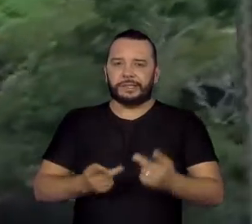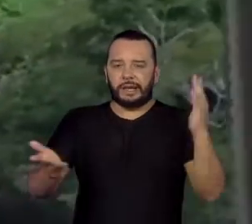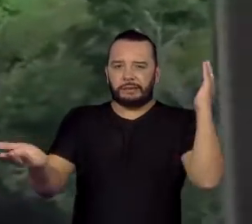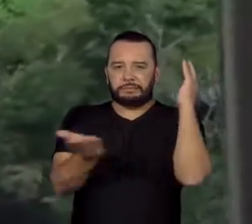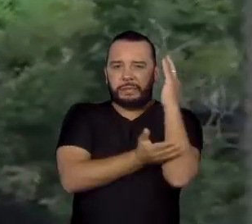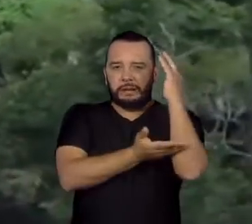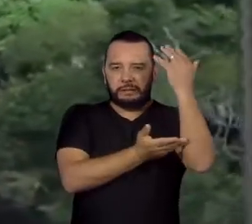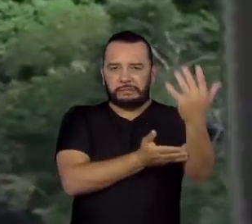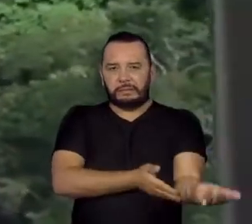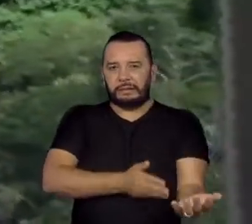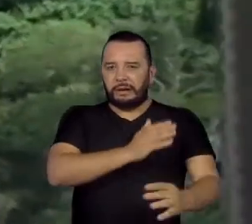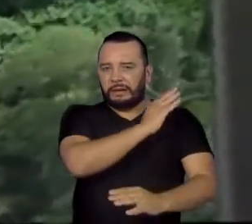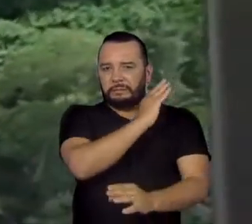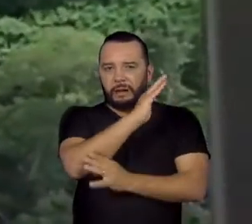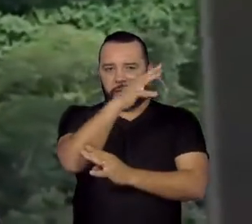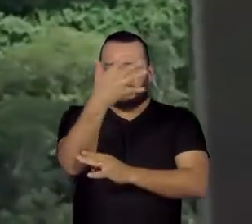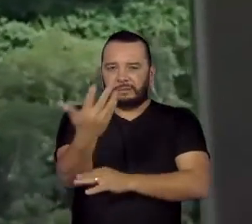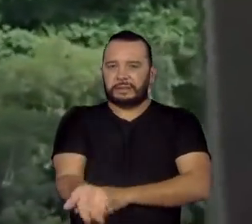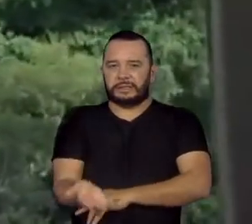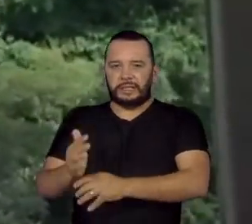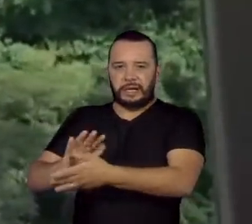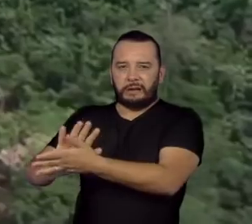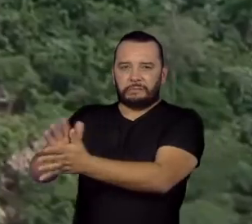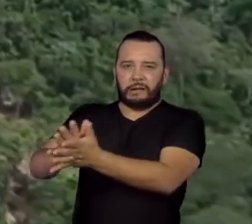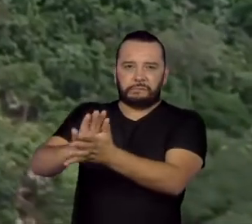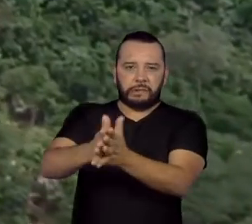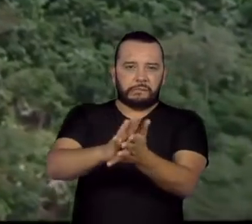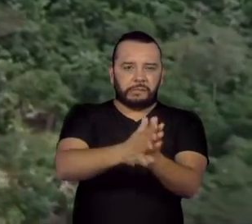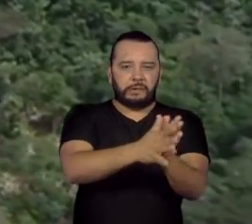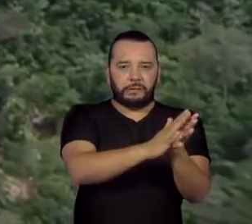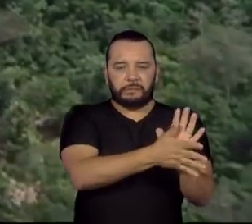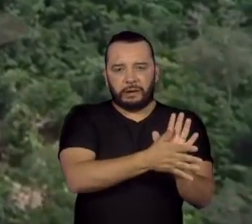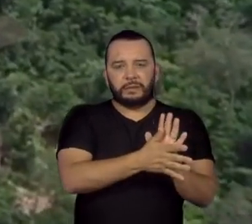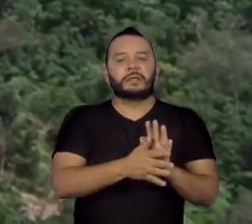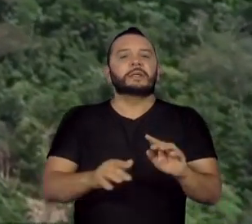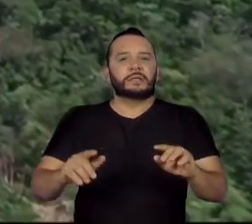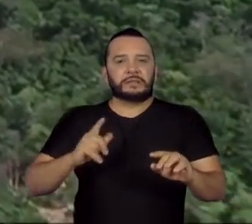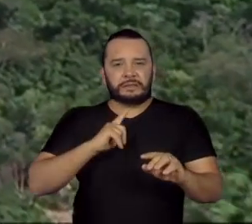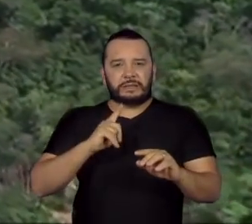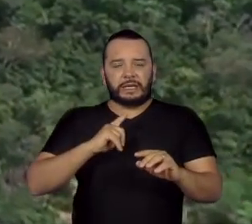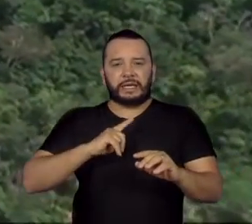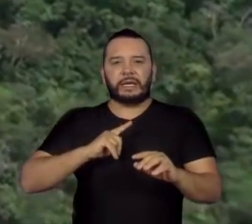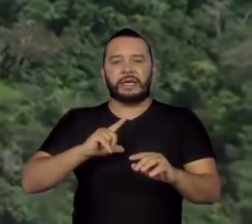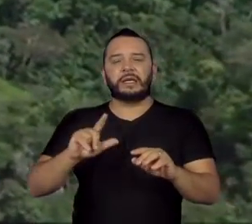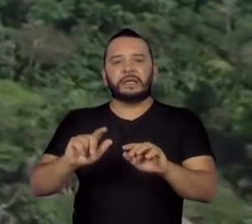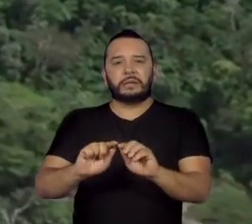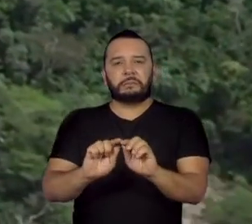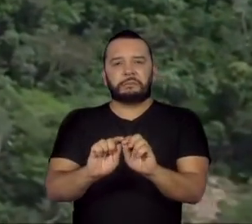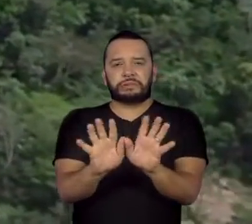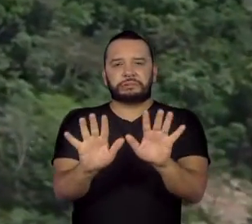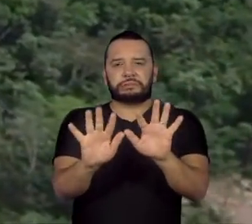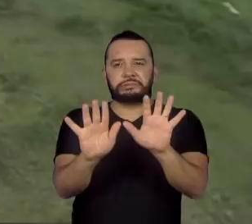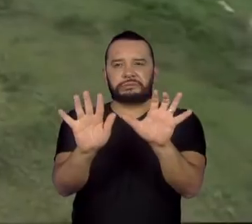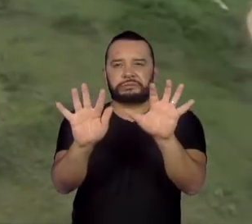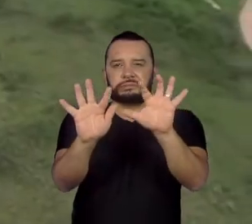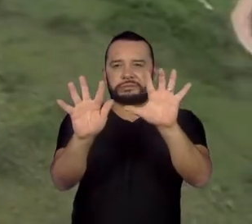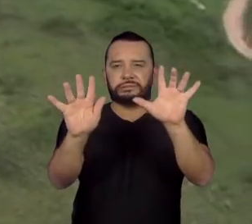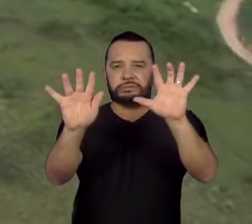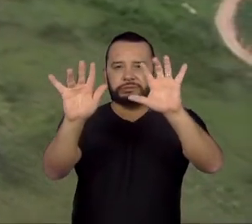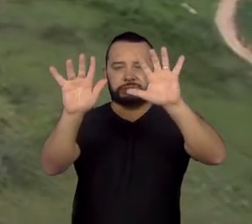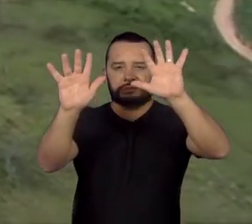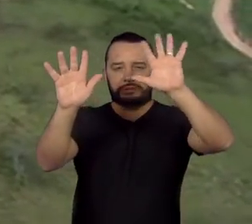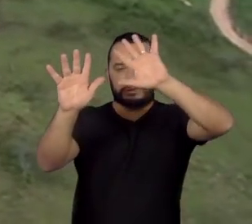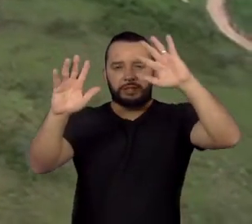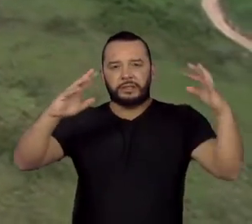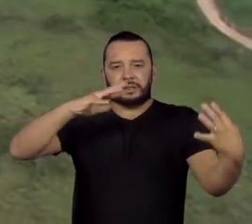A destruição de florestas intensifica a emissão de gases do efeito estufa e agrava o aquecimento